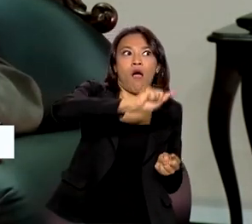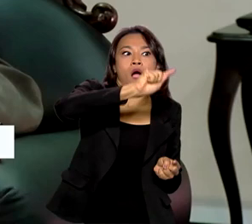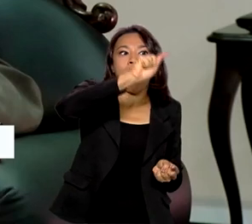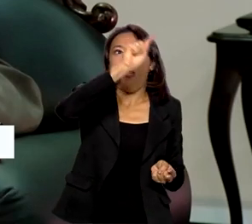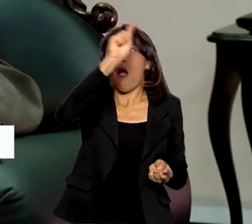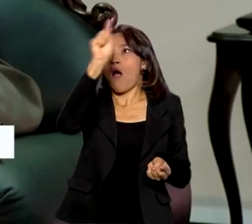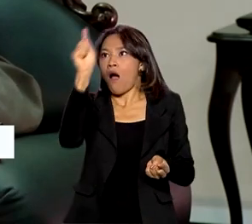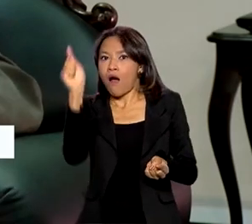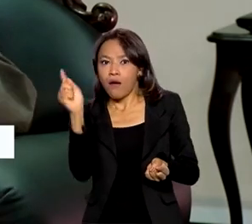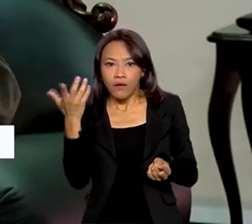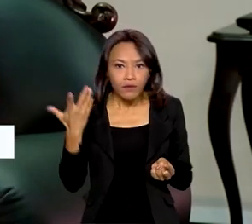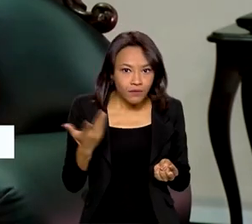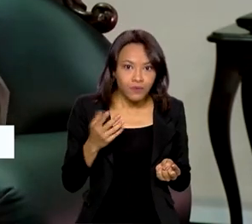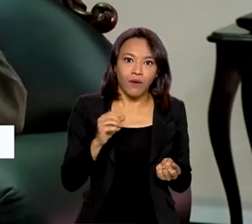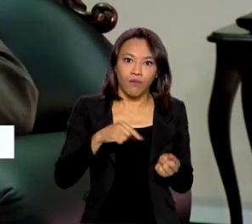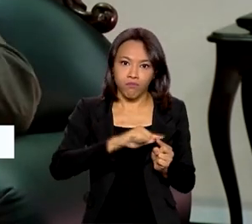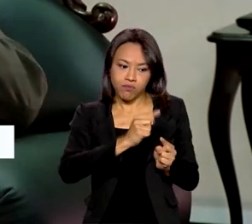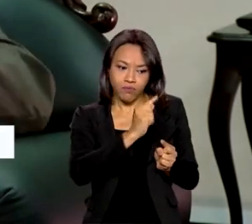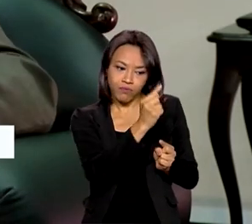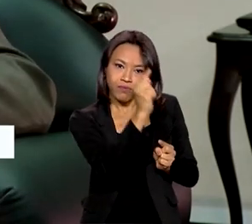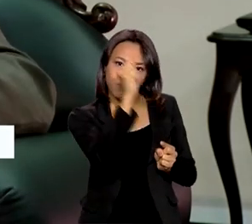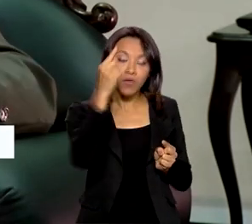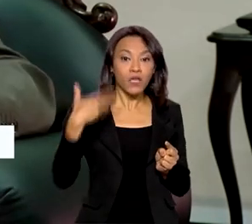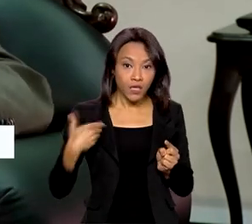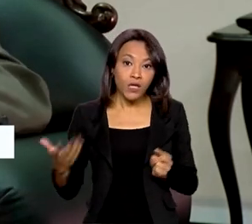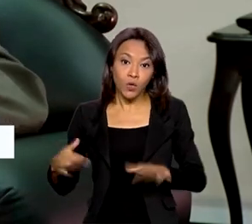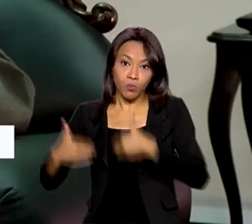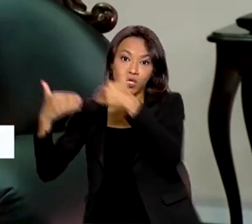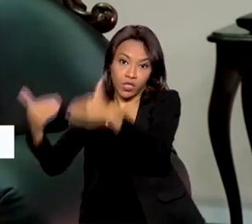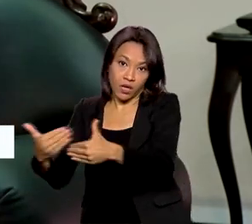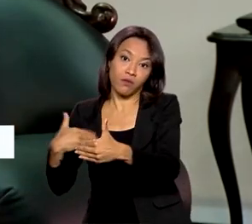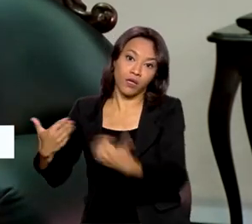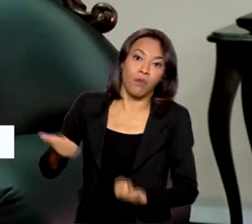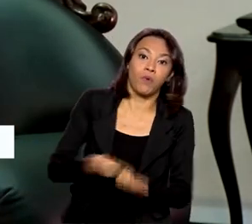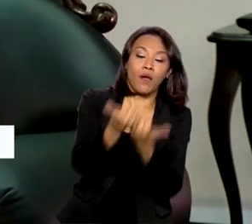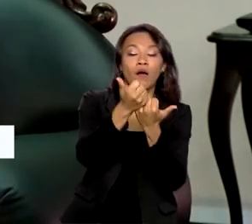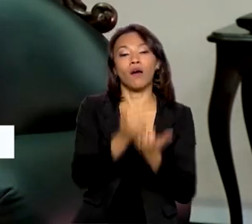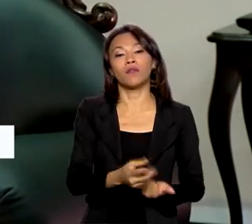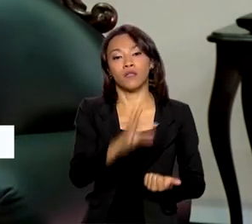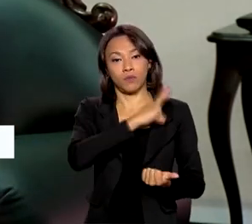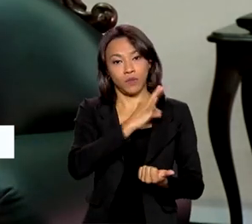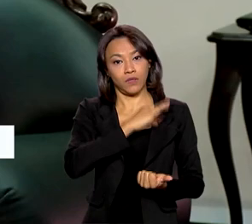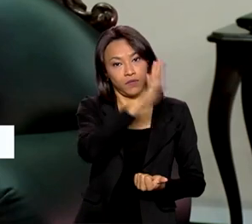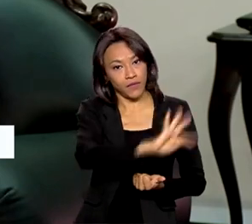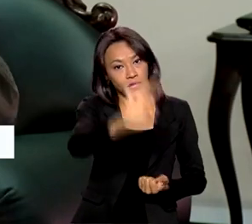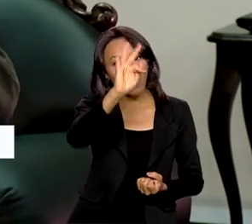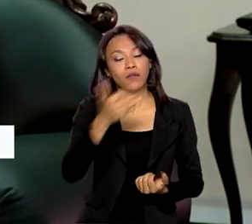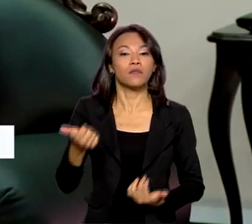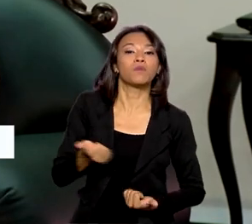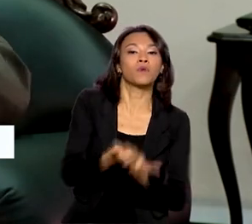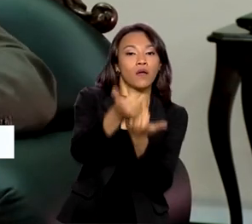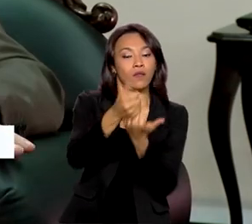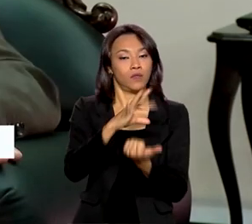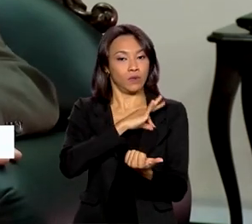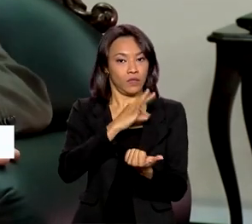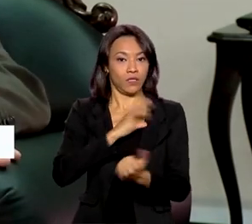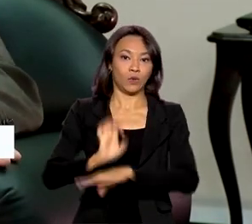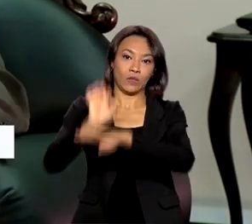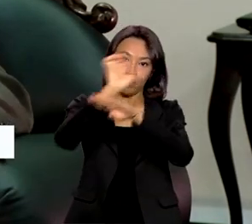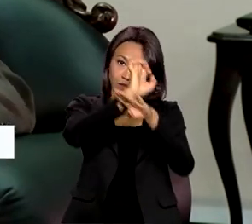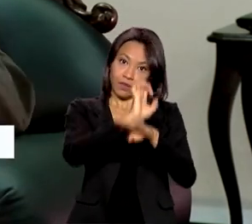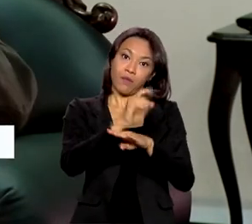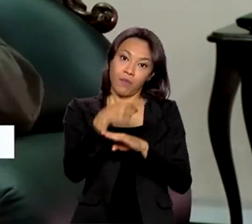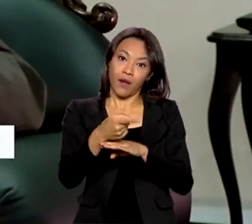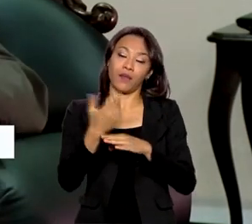grande e que então Ministério tem investido tem ajudado as polícias estaduais as polícias federais para que a gente possa fazer esse